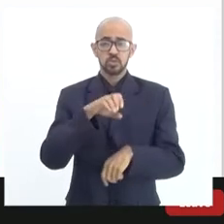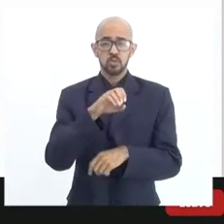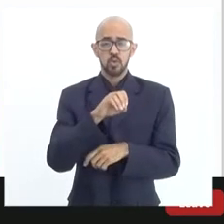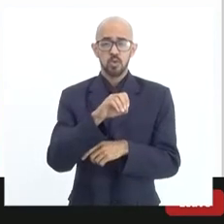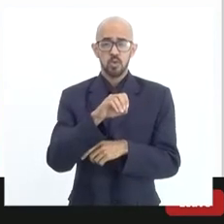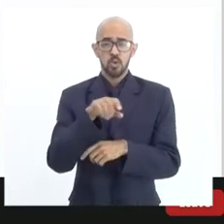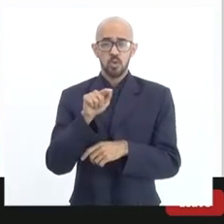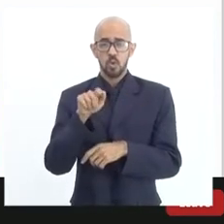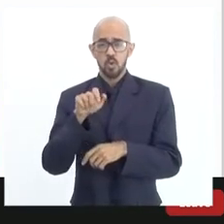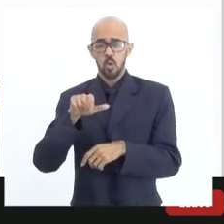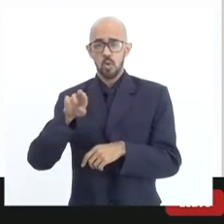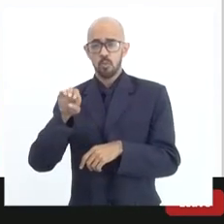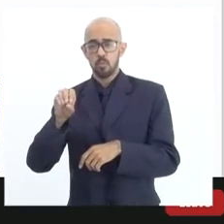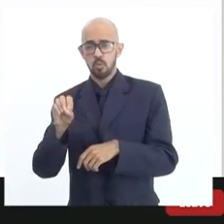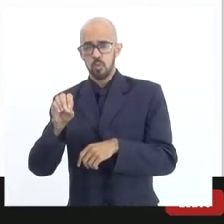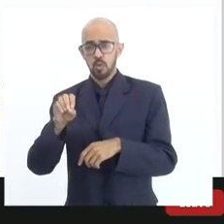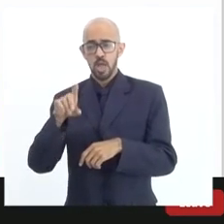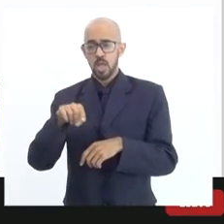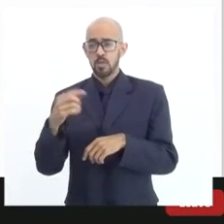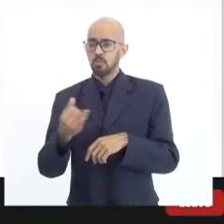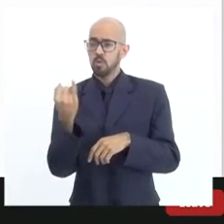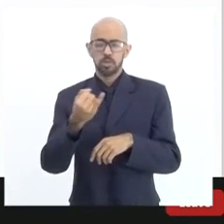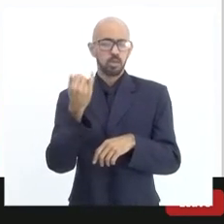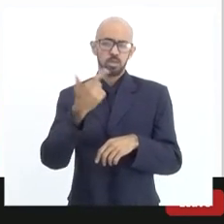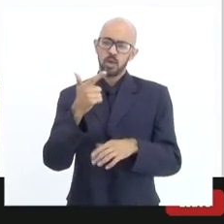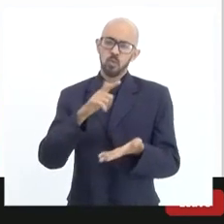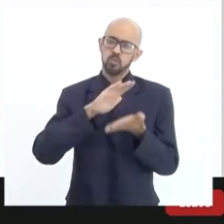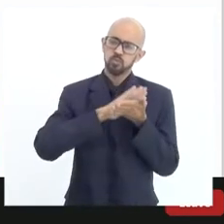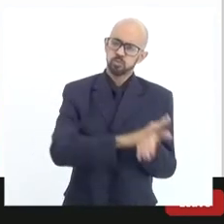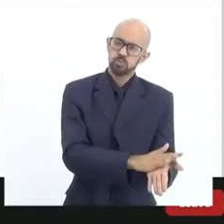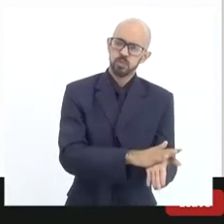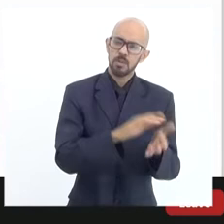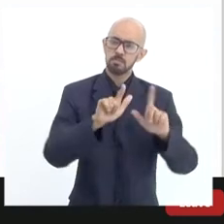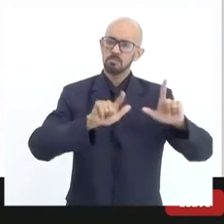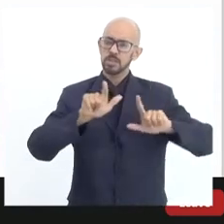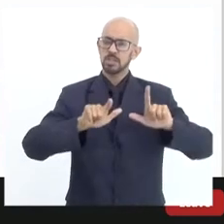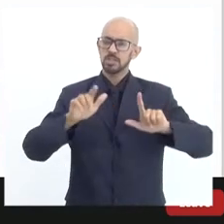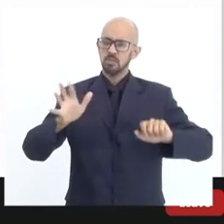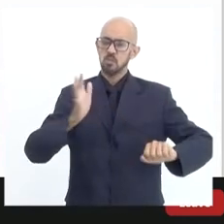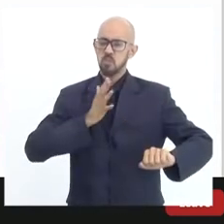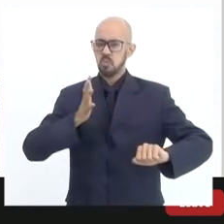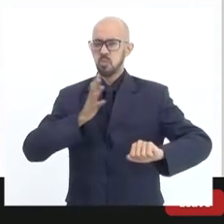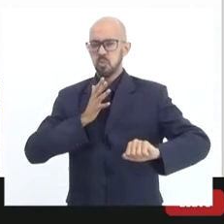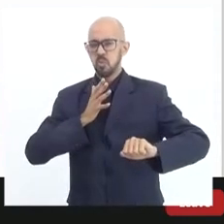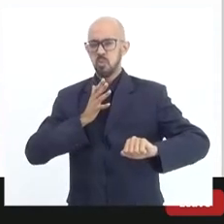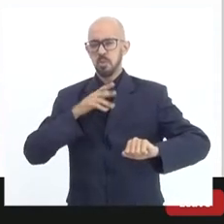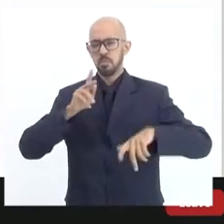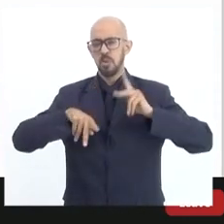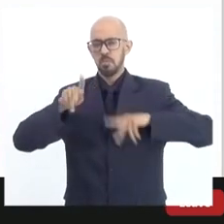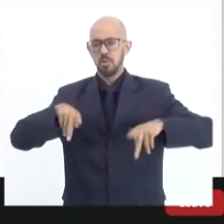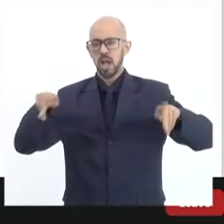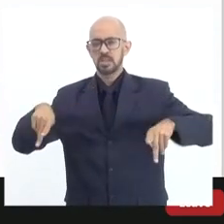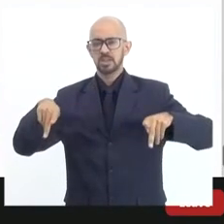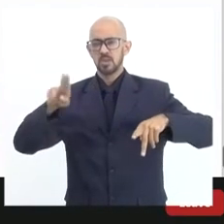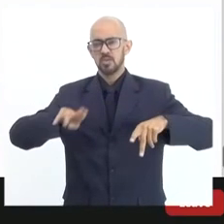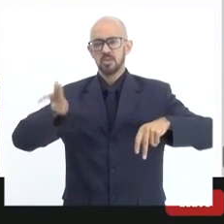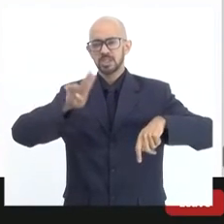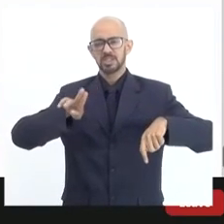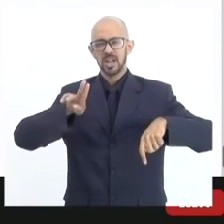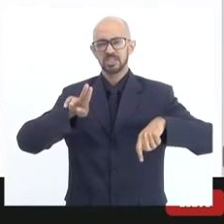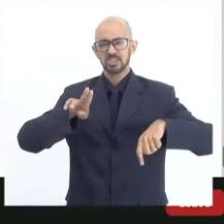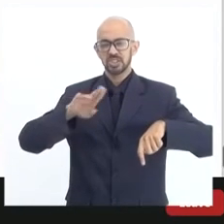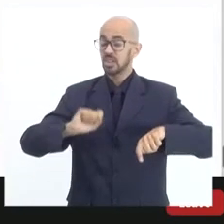nenhum tipo de espaço. É mídia burguesa, é mídia popular, é a universidade, em qualquer canto a gente